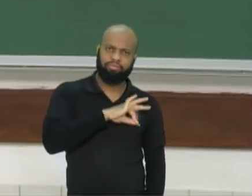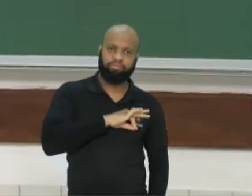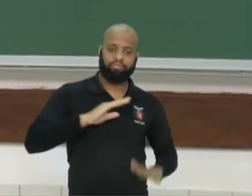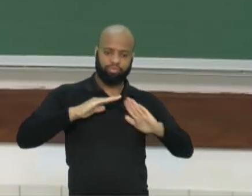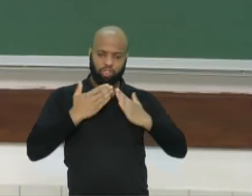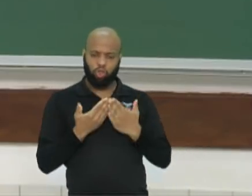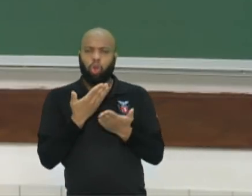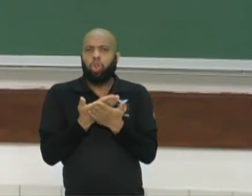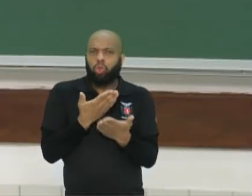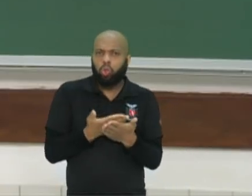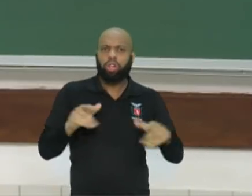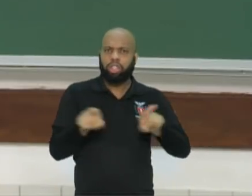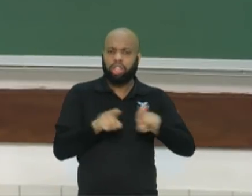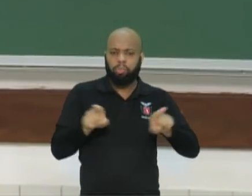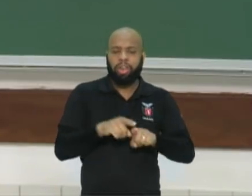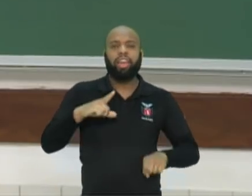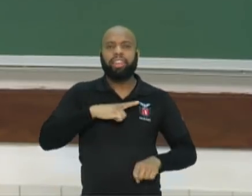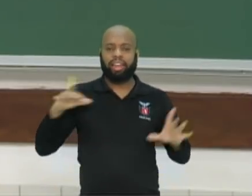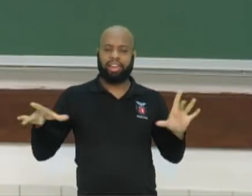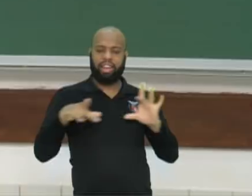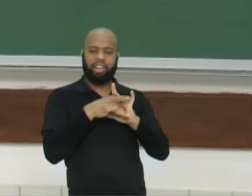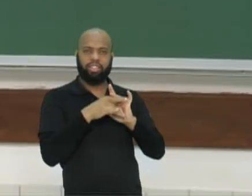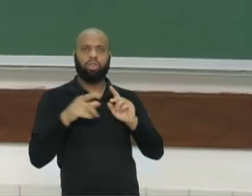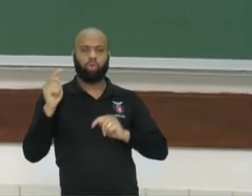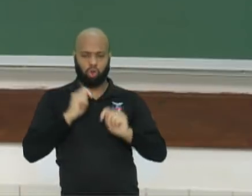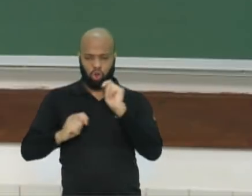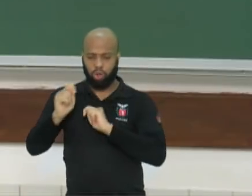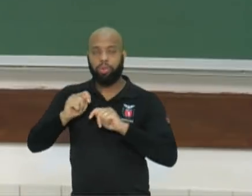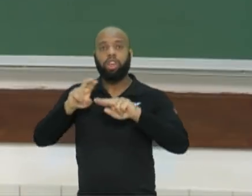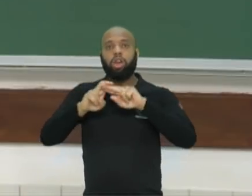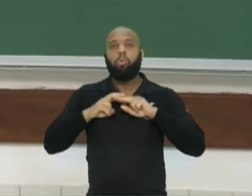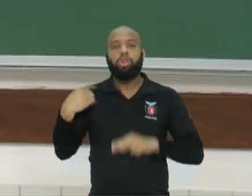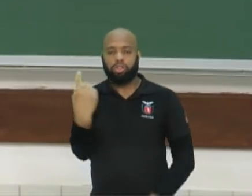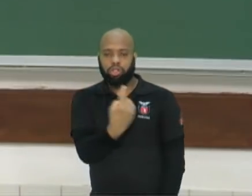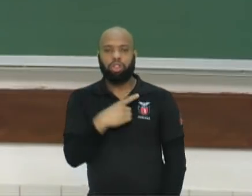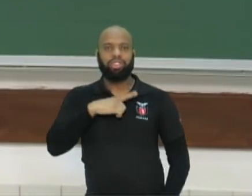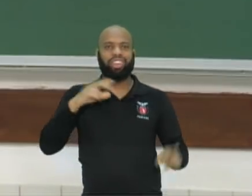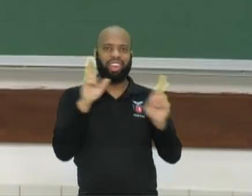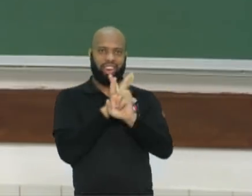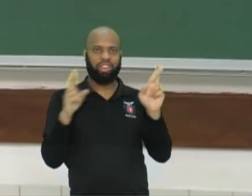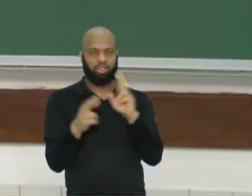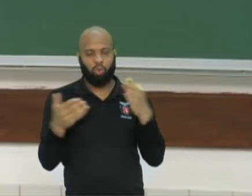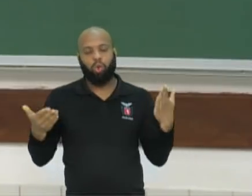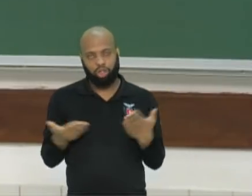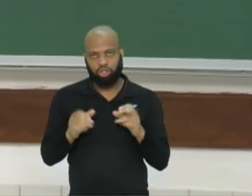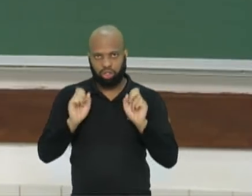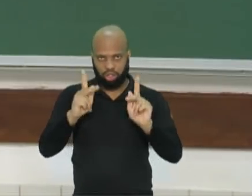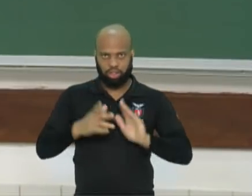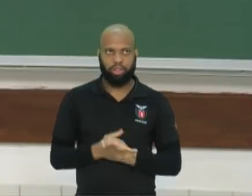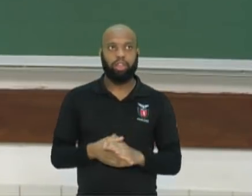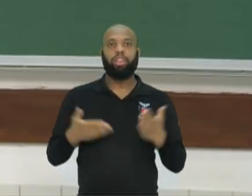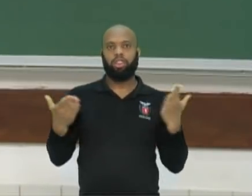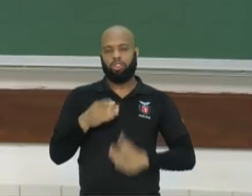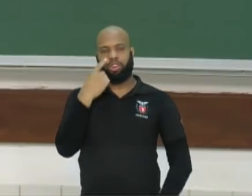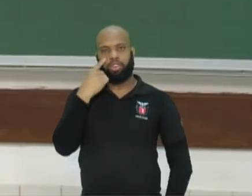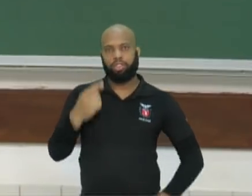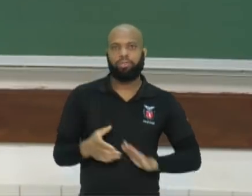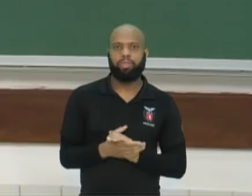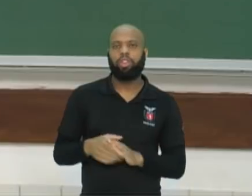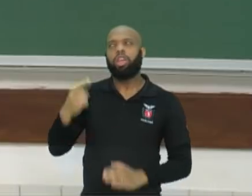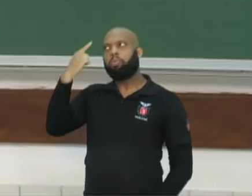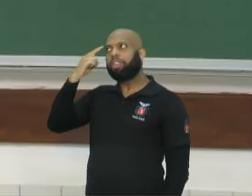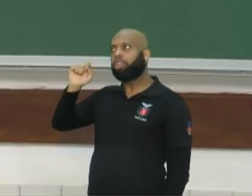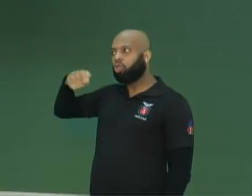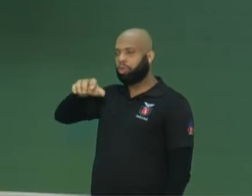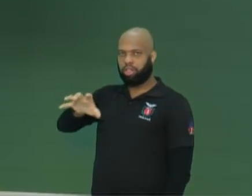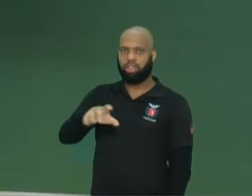escolarização, tudo isso tem também a ver com as atividades econômicas, por isso que a gente estabelece uma relação aqui, tá? Então, vamos lá. Pensando